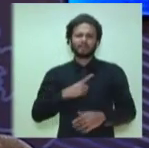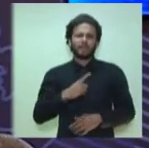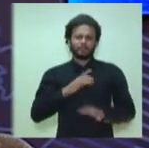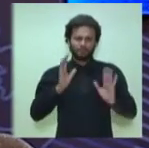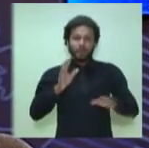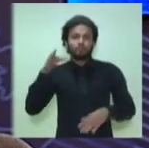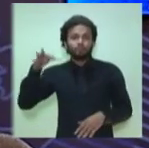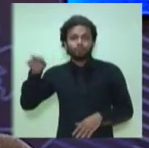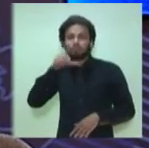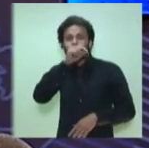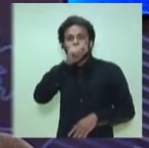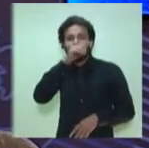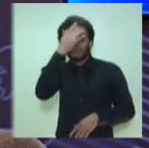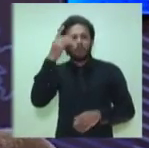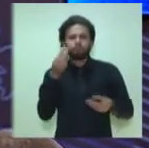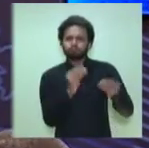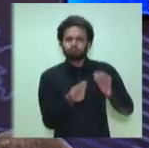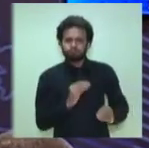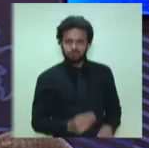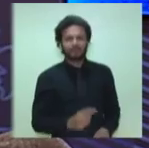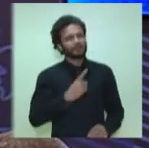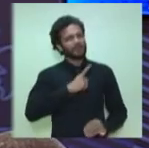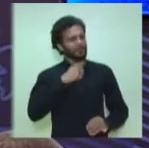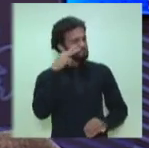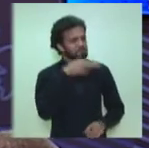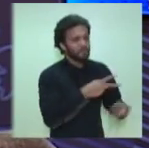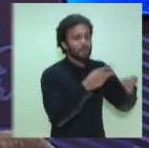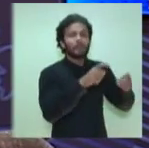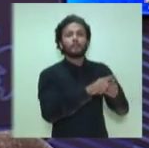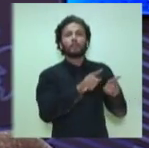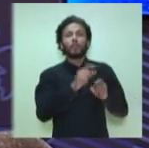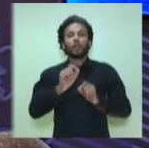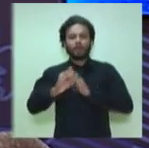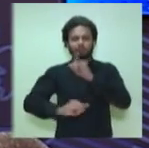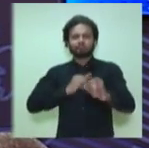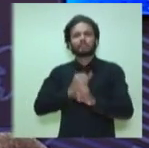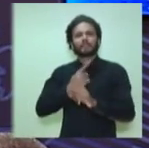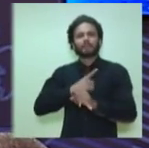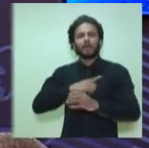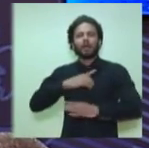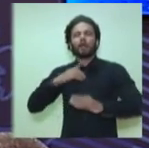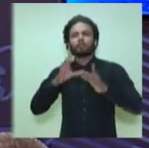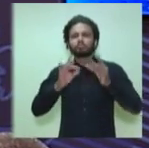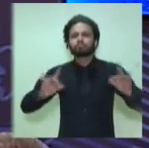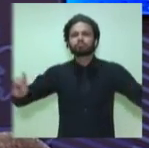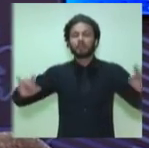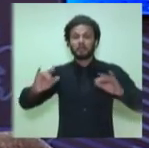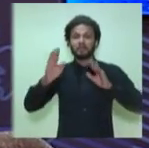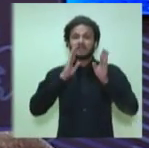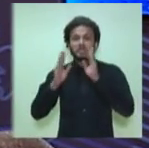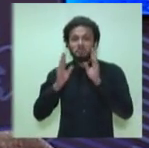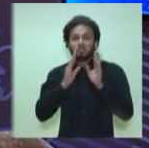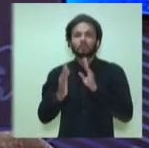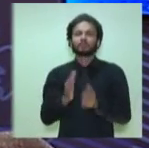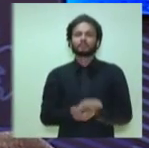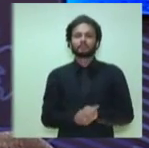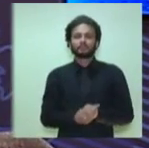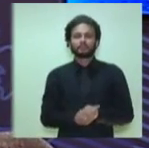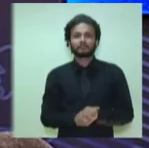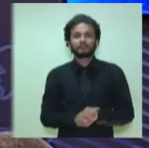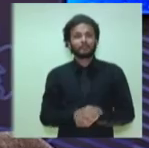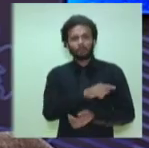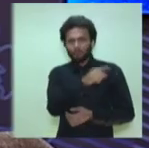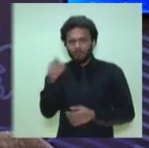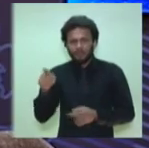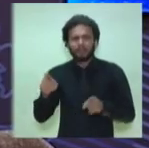do Twitter. Muita gente acompanhando o debate aqui pela TV e também pela internet. Muita gente comentando no Twitter, nas redes sociais, no Facebook. E